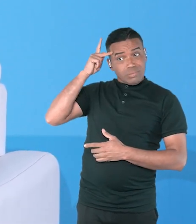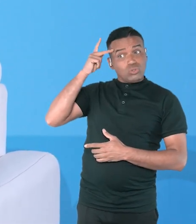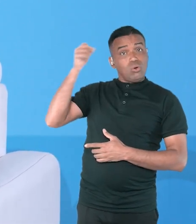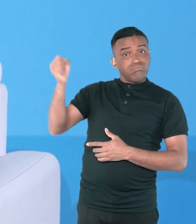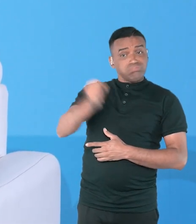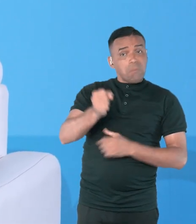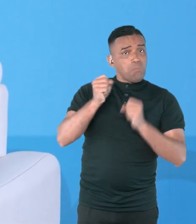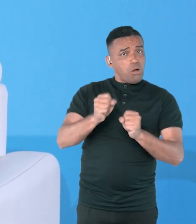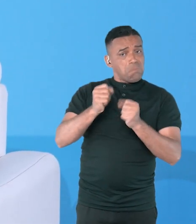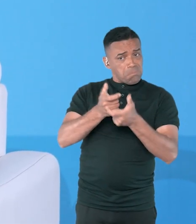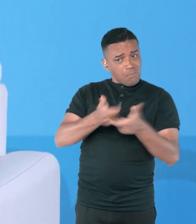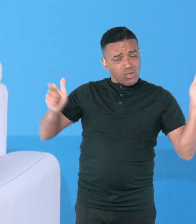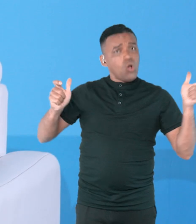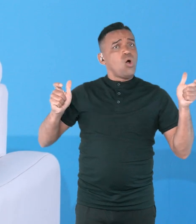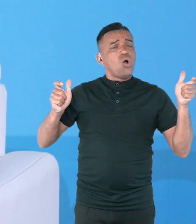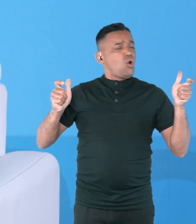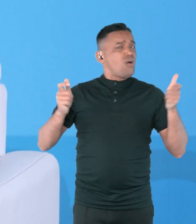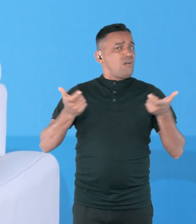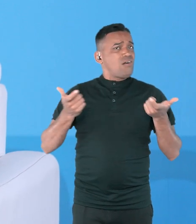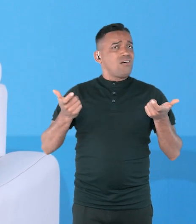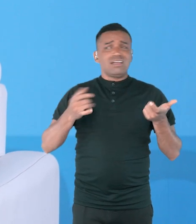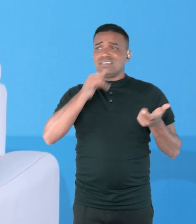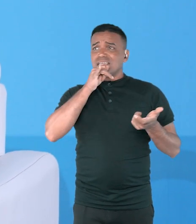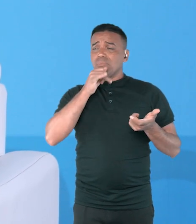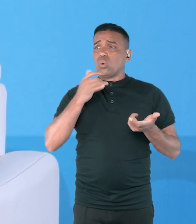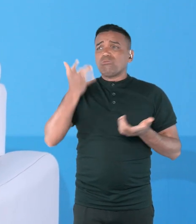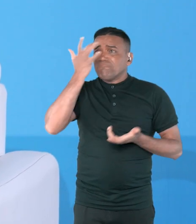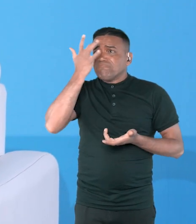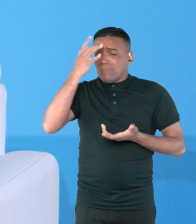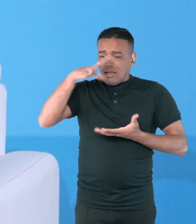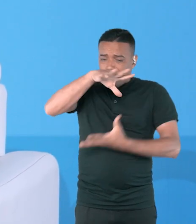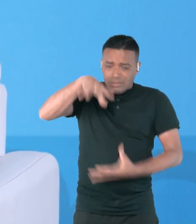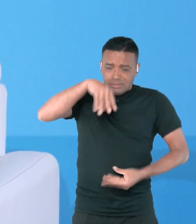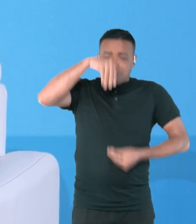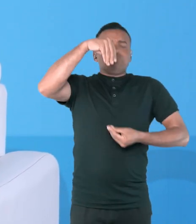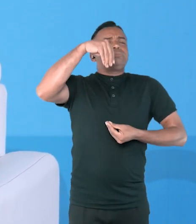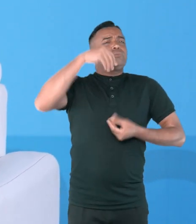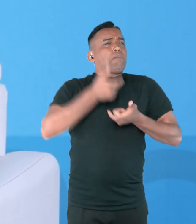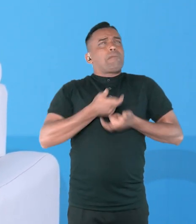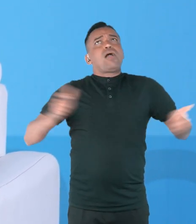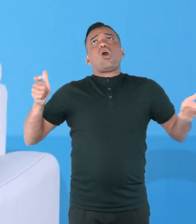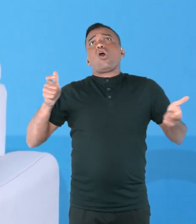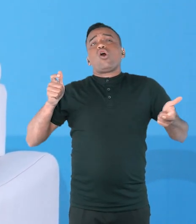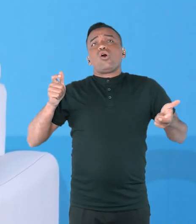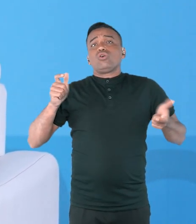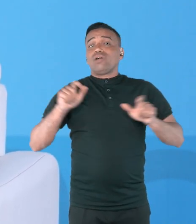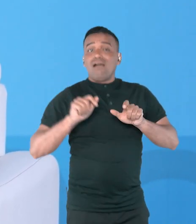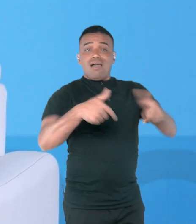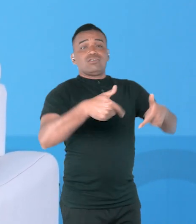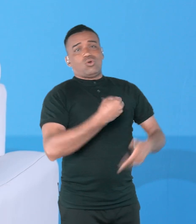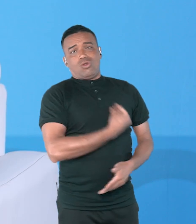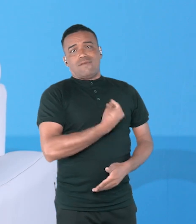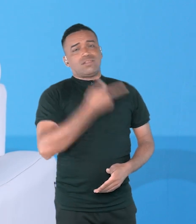ser muito mais em riqueza de espírito do que o que ela realizou nessa sociedade